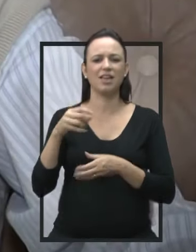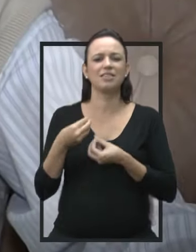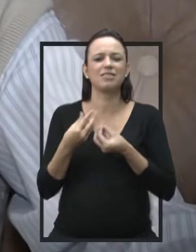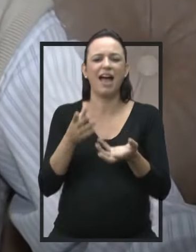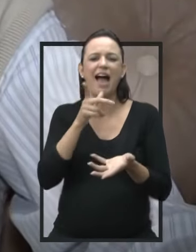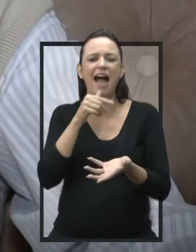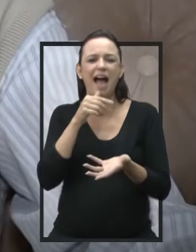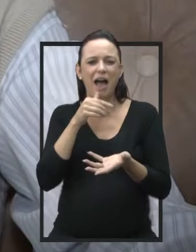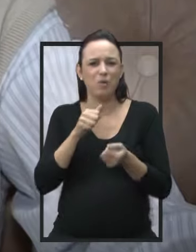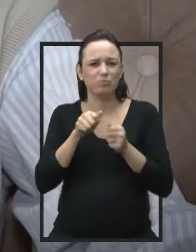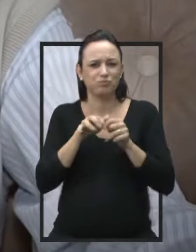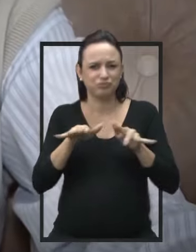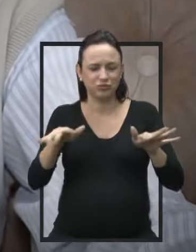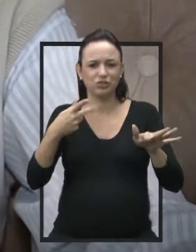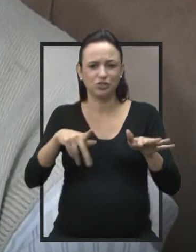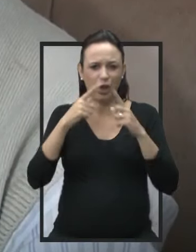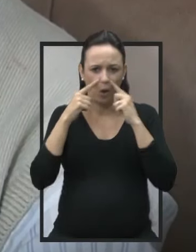de Jaú.